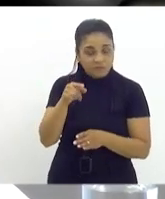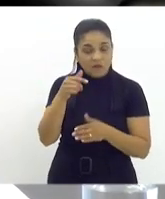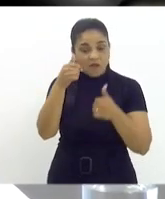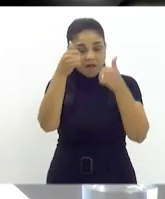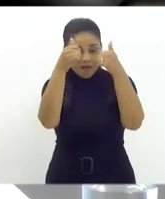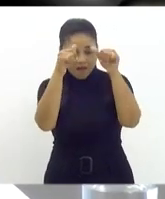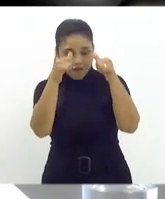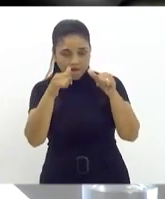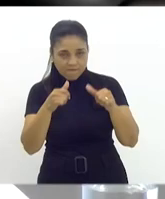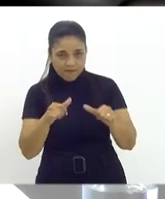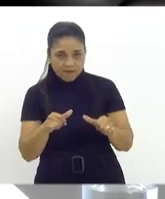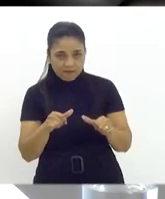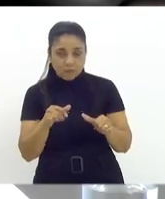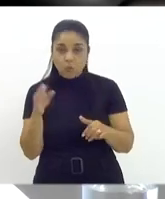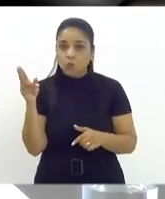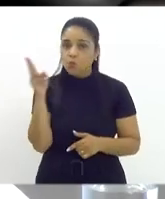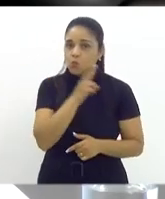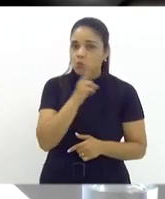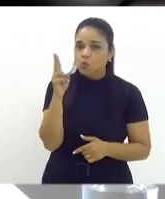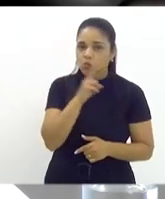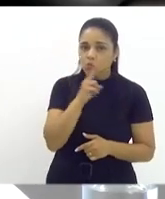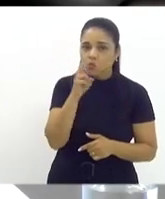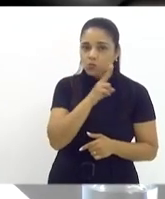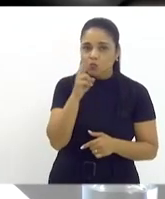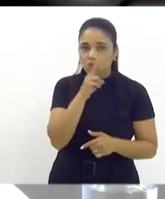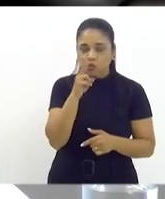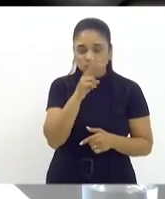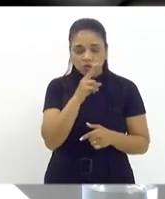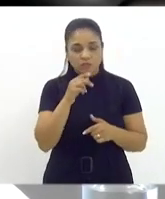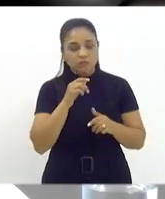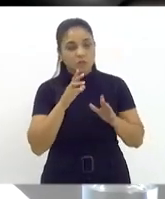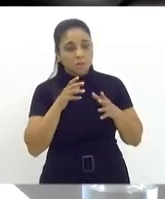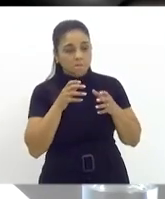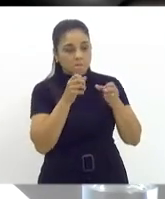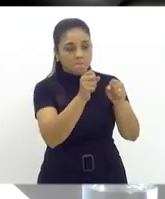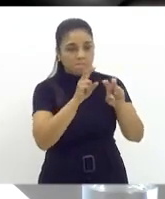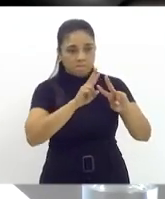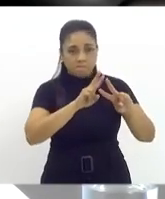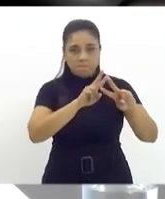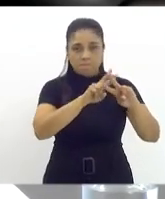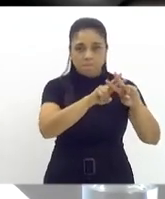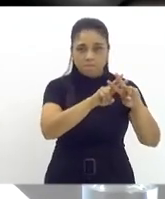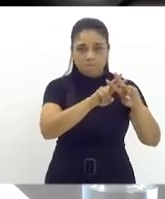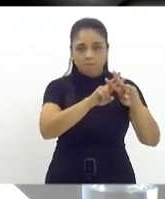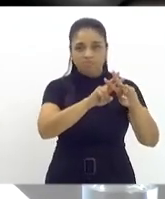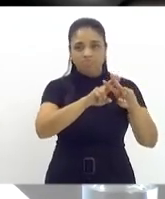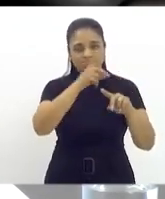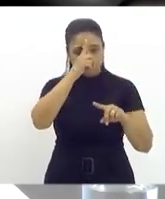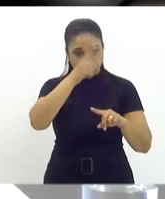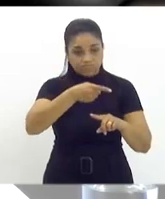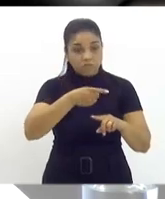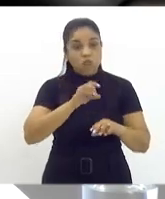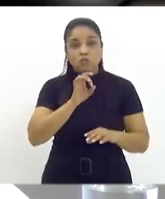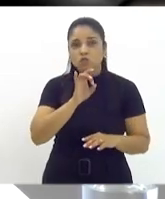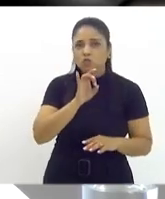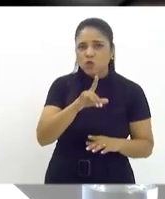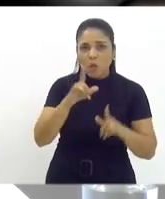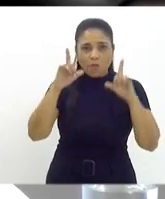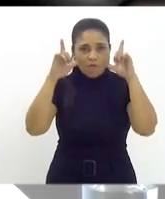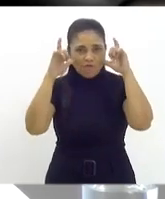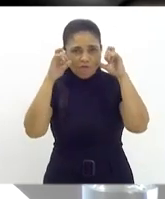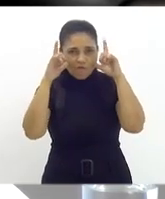avaliação urgente sobre os casos de prisão preventiva decretadas unicamente com base em reconhecimento por foto